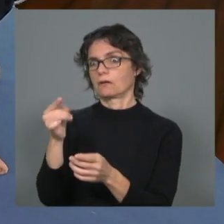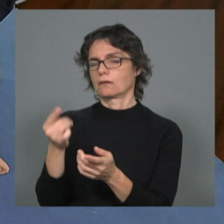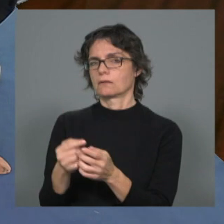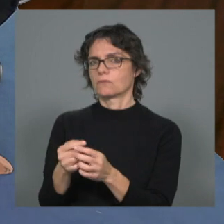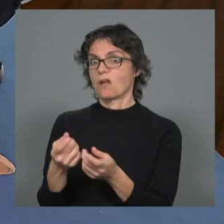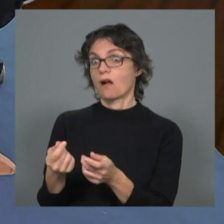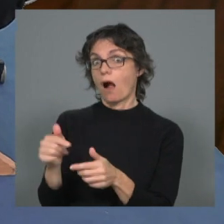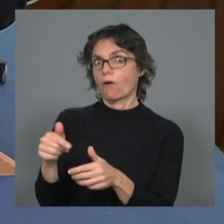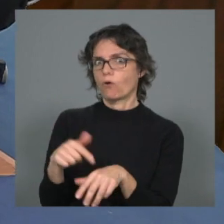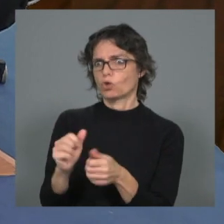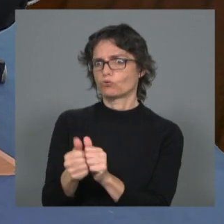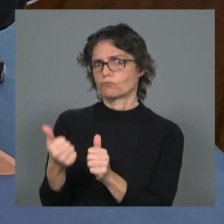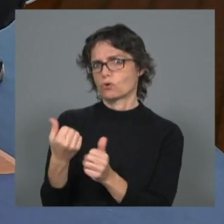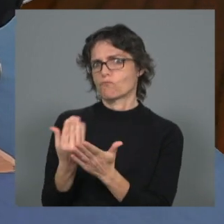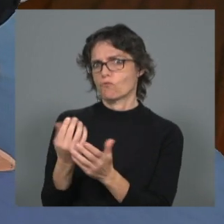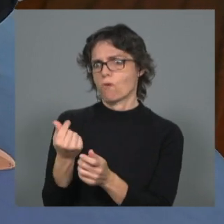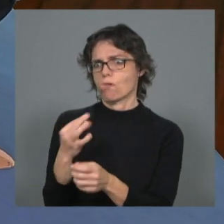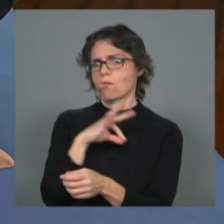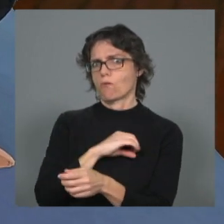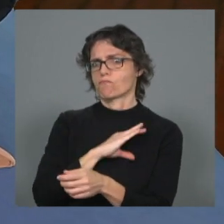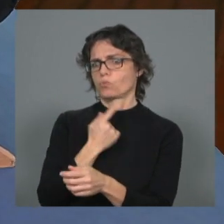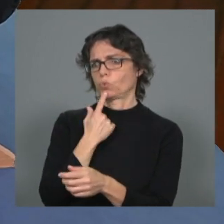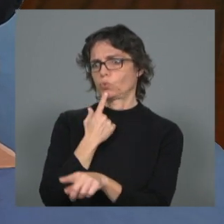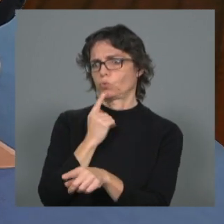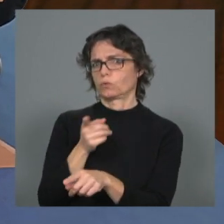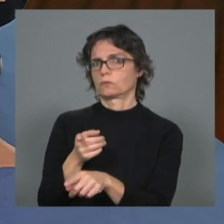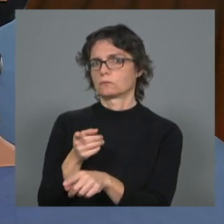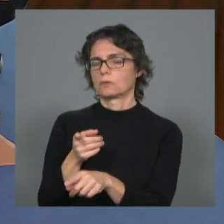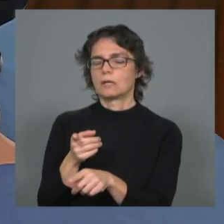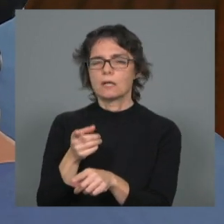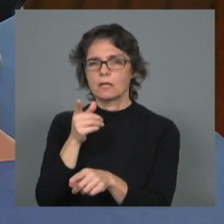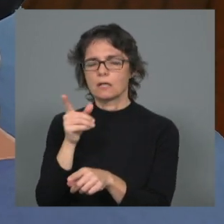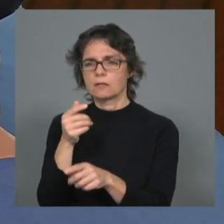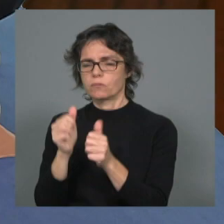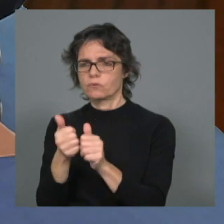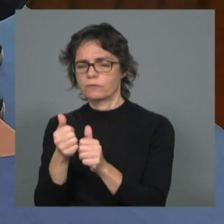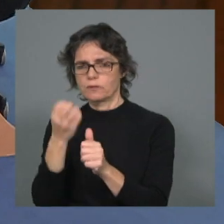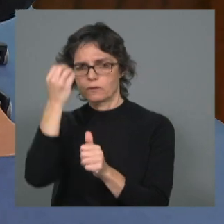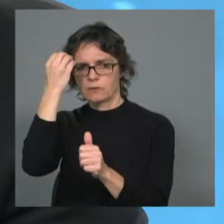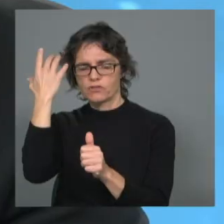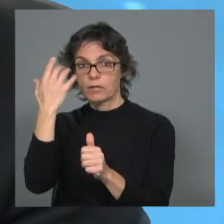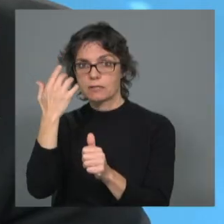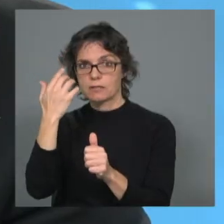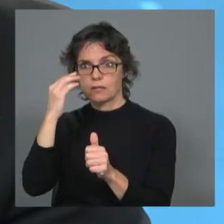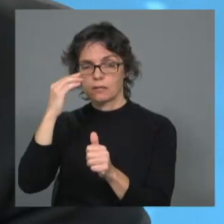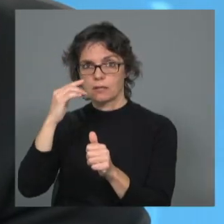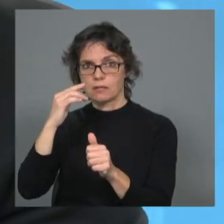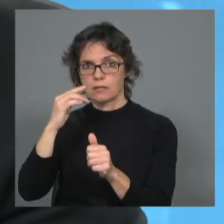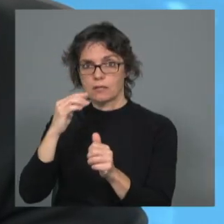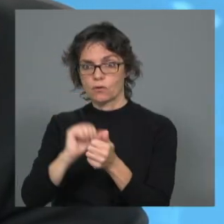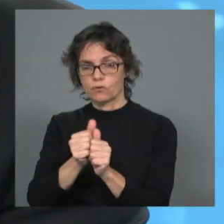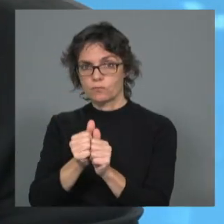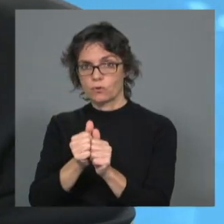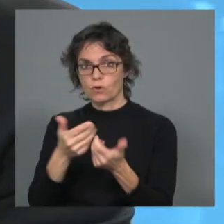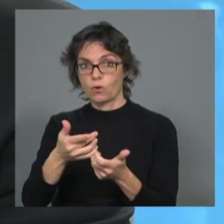para o momento, digamos, que se quer naquele estado, mas depois não se pensa no futuro. E